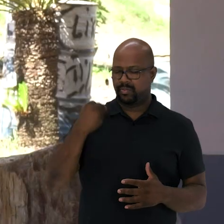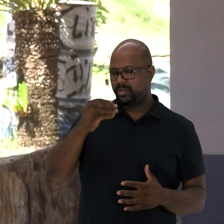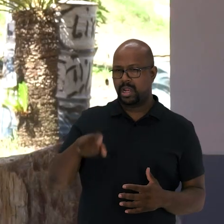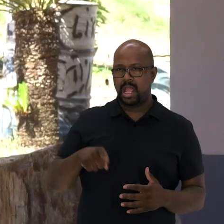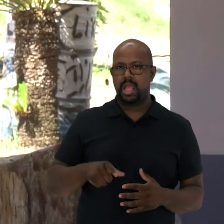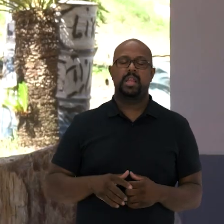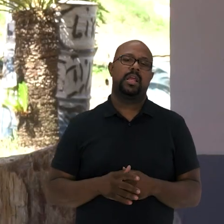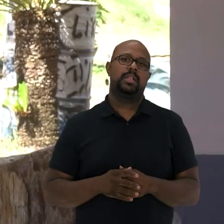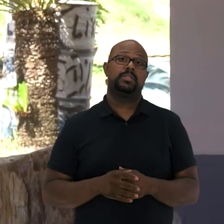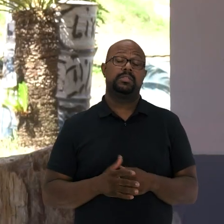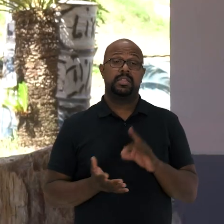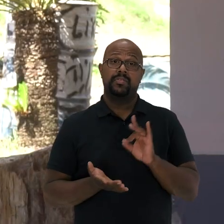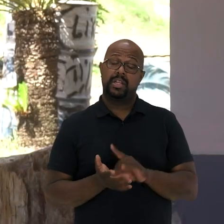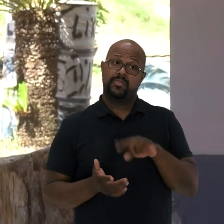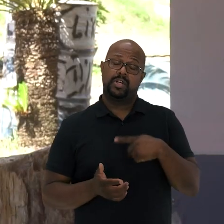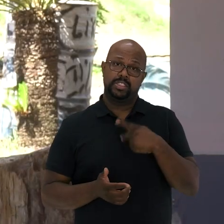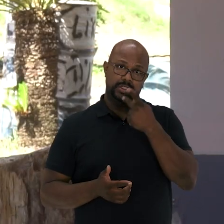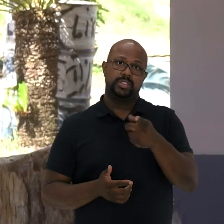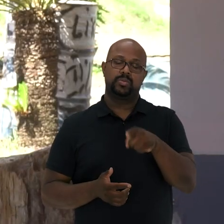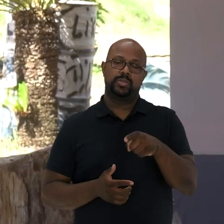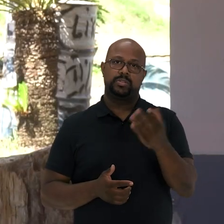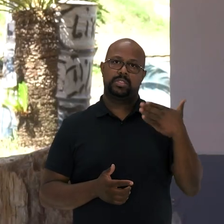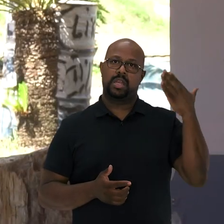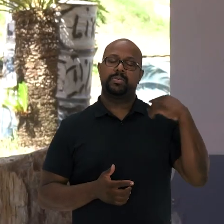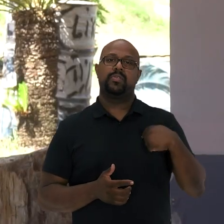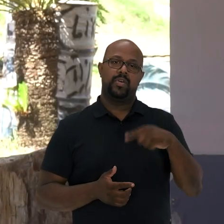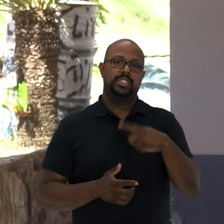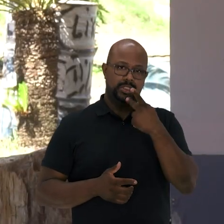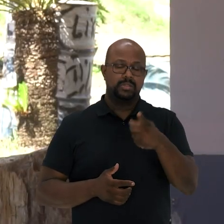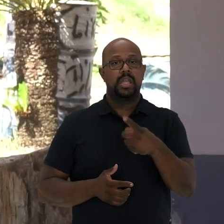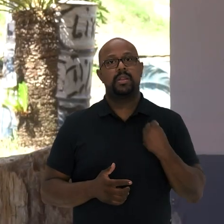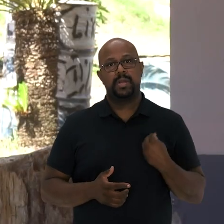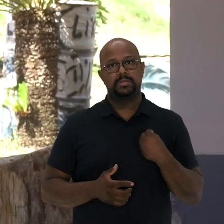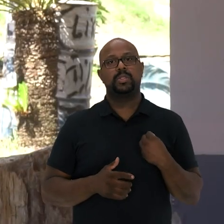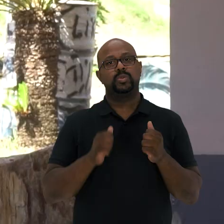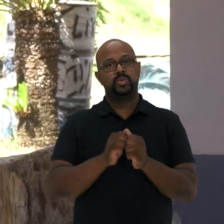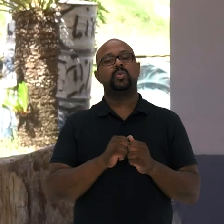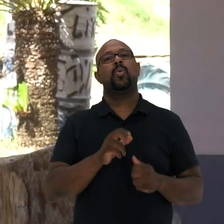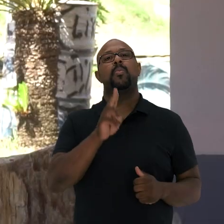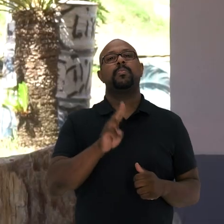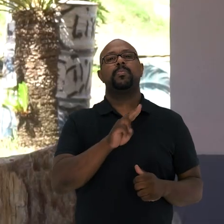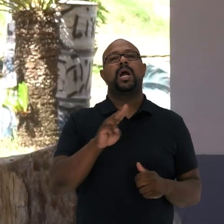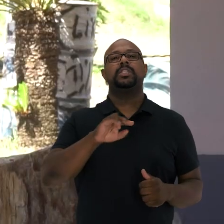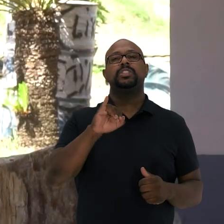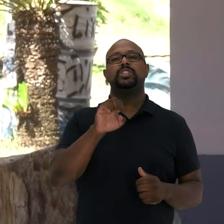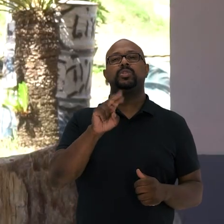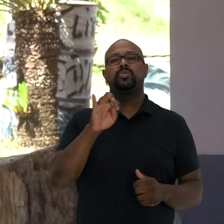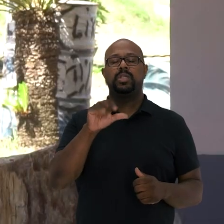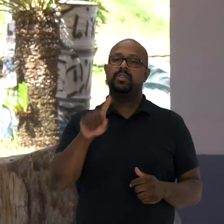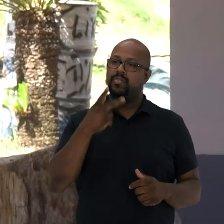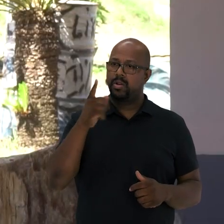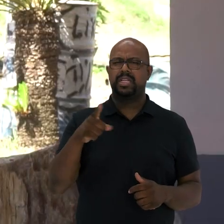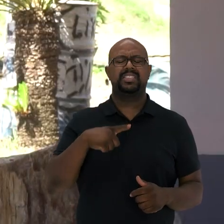vida? Na verdade foi dito isso, né? Estou É. falando, né? Na verdade foi dito que ele participou em padre jesuíta. Foi dito para ele. Foi dito